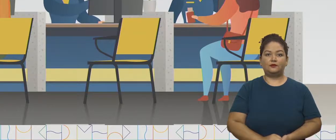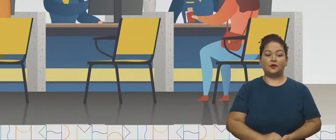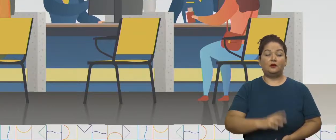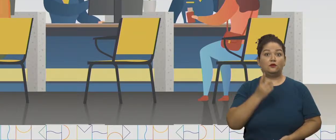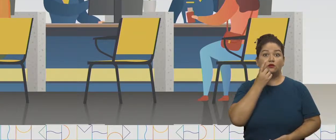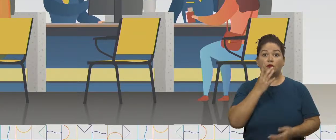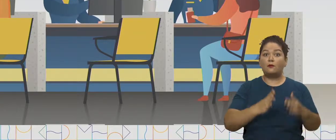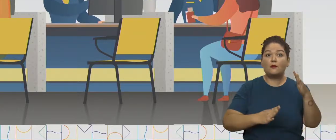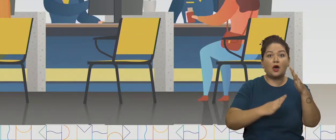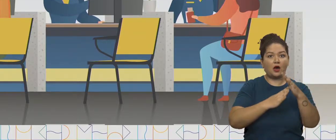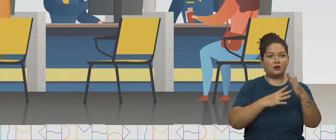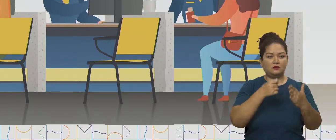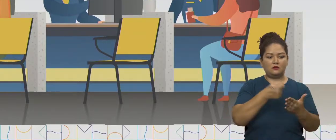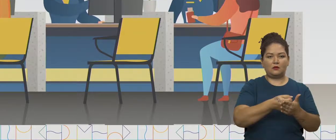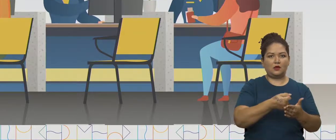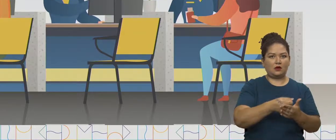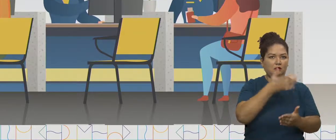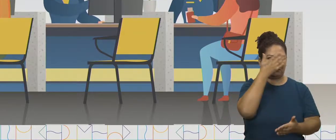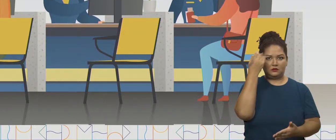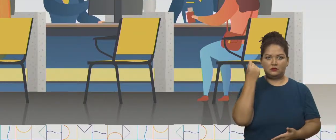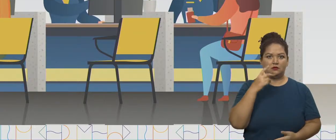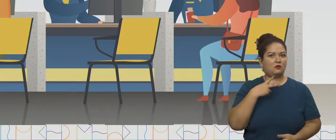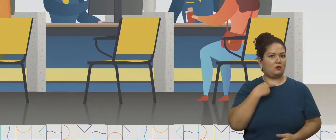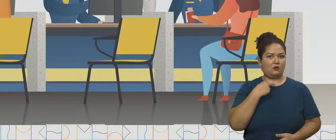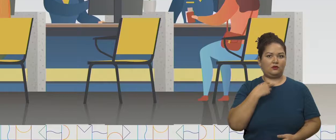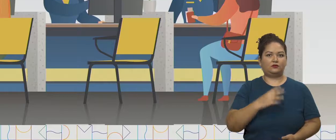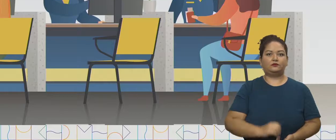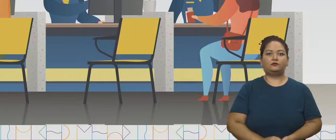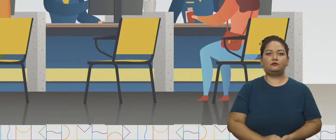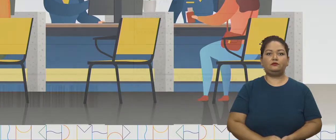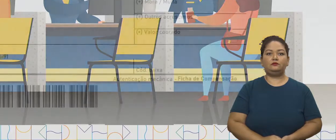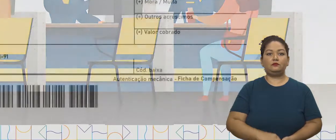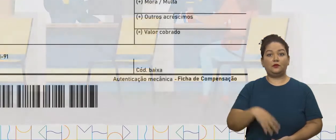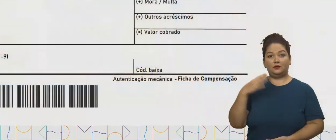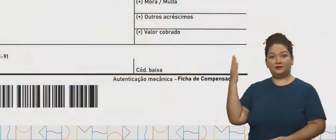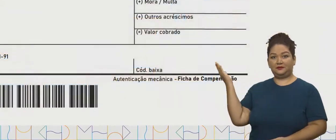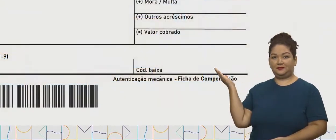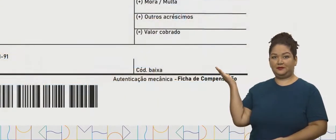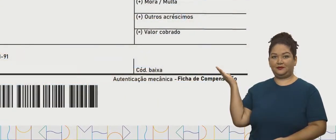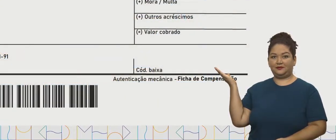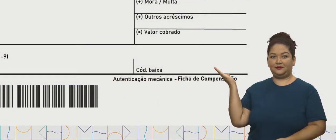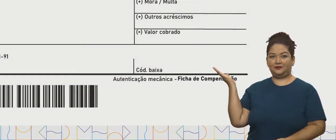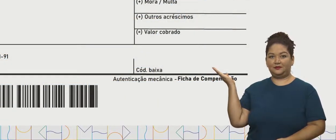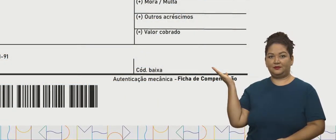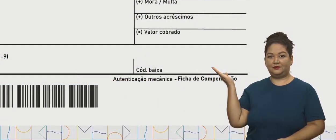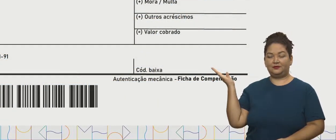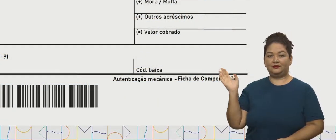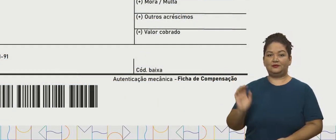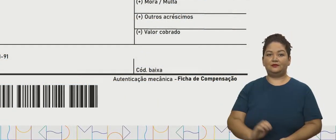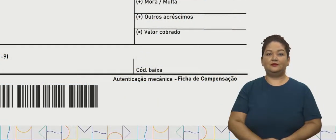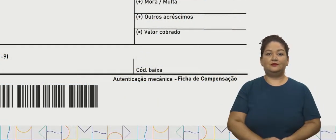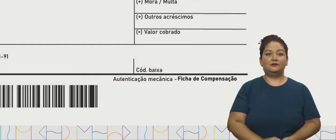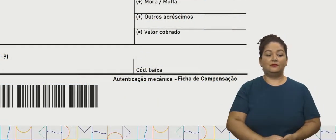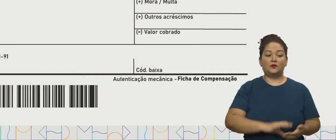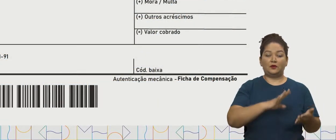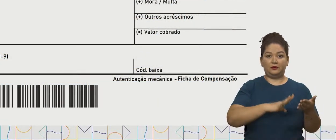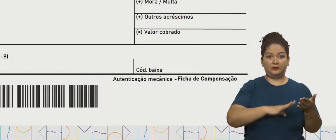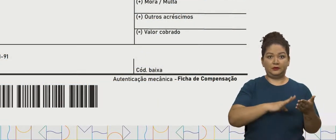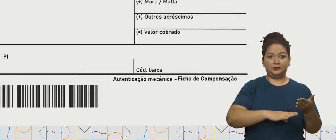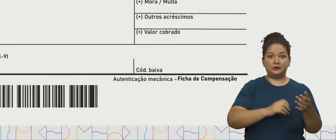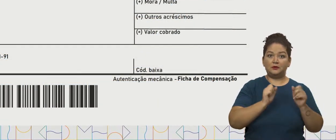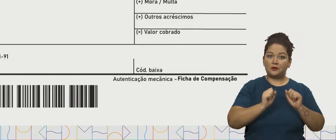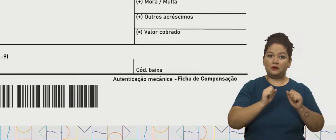dia máximo para pagamento. Este documento, ele pode ser de duas formas. Ele pode ser digital